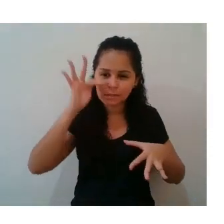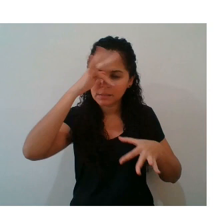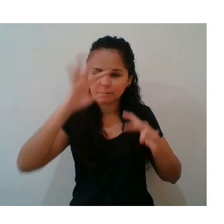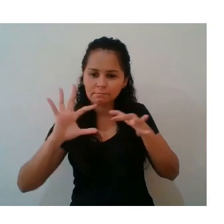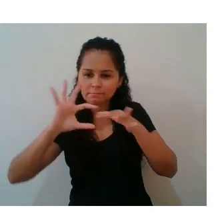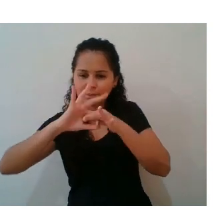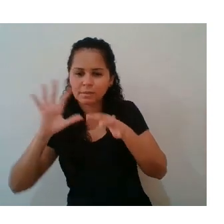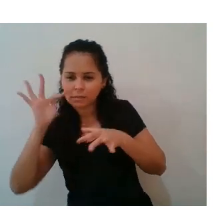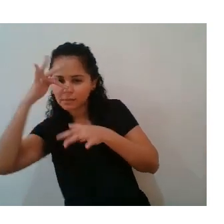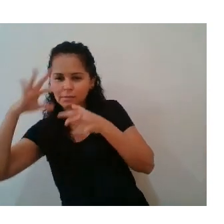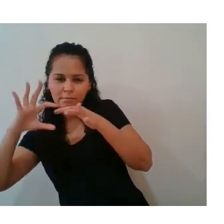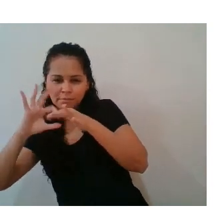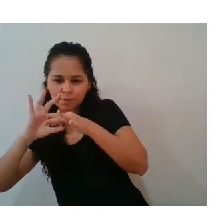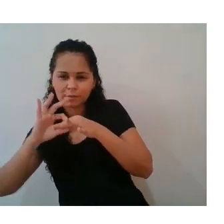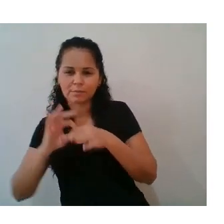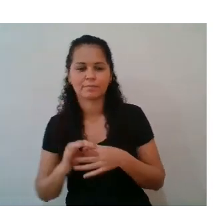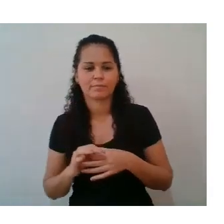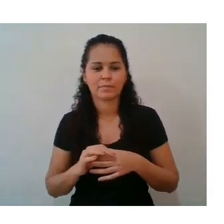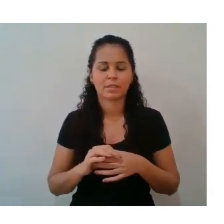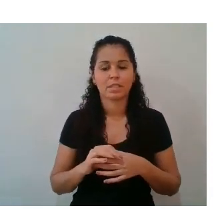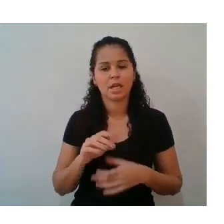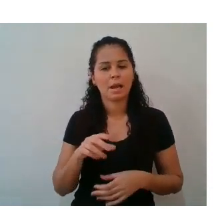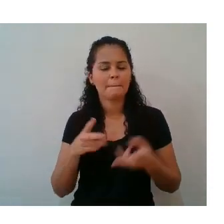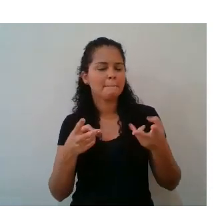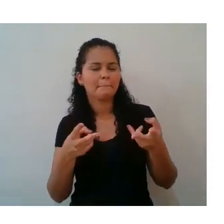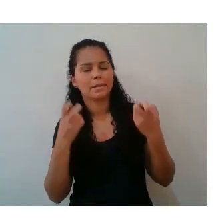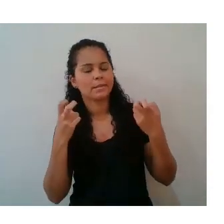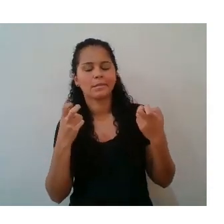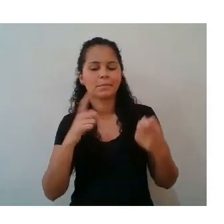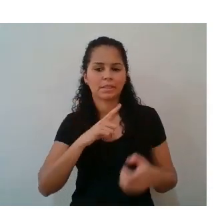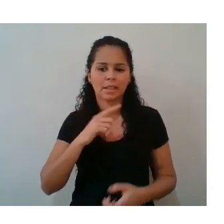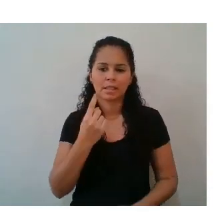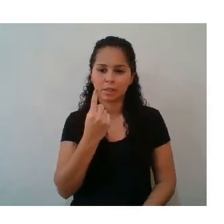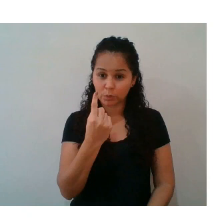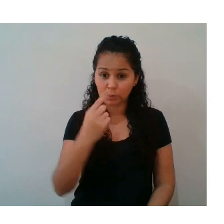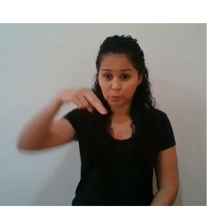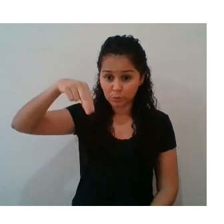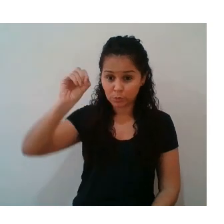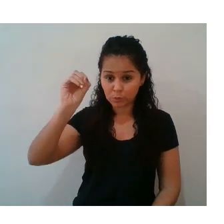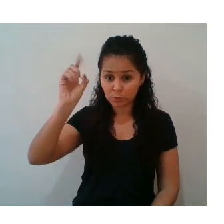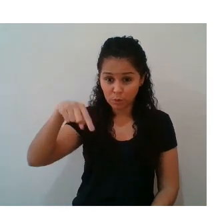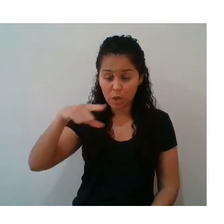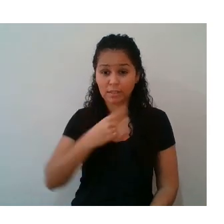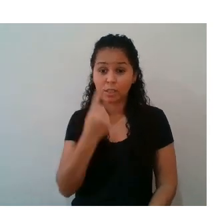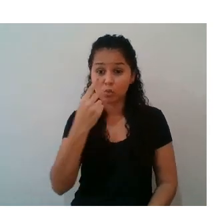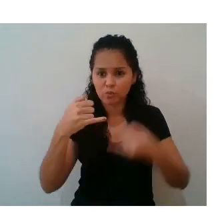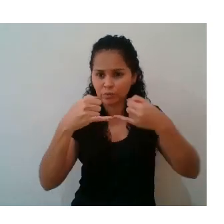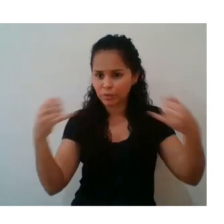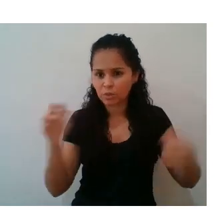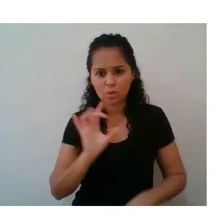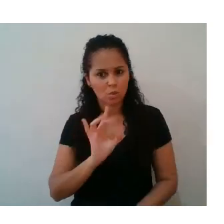resistor no outro. Você nunca tem, no nó, 3 fios, por exemplo. Você só tem um fio saindo de um lado e um fio saindo do outro. E